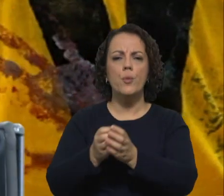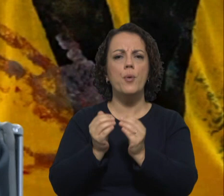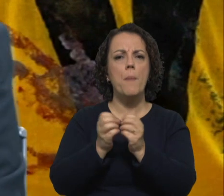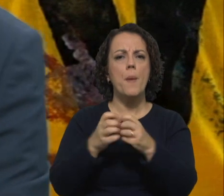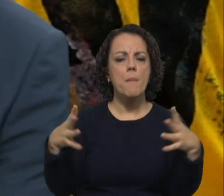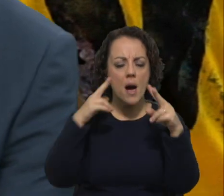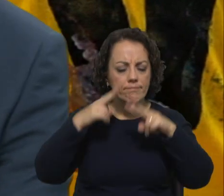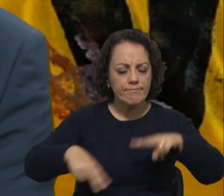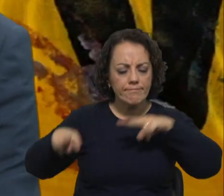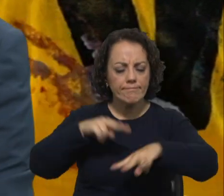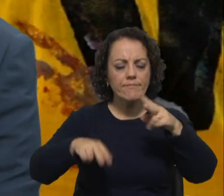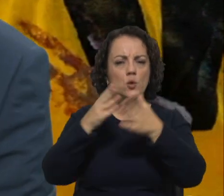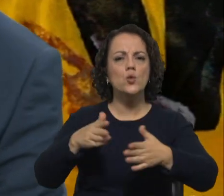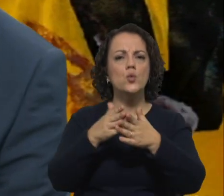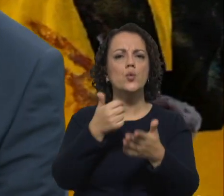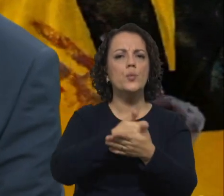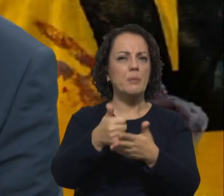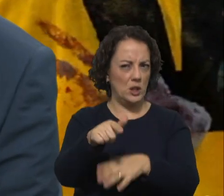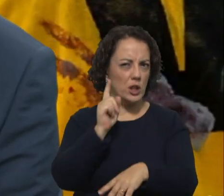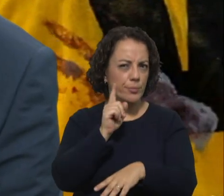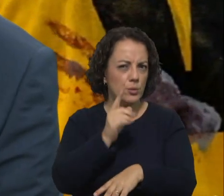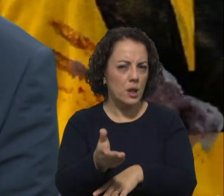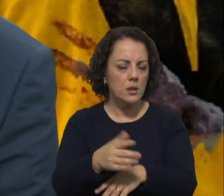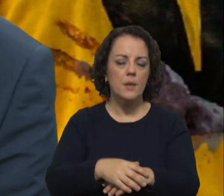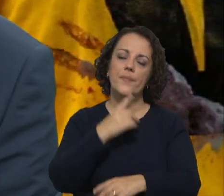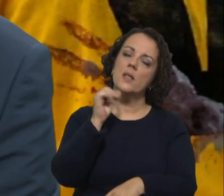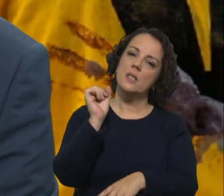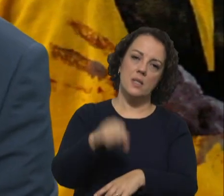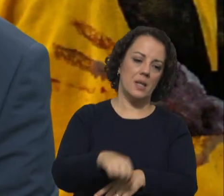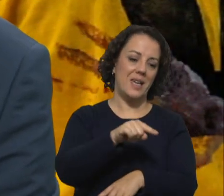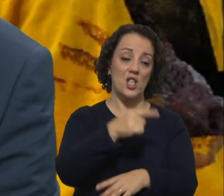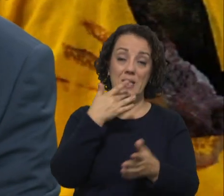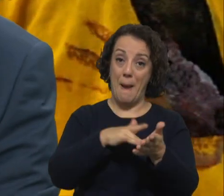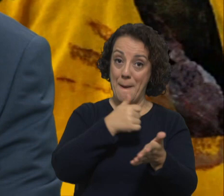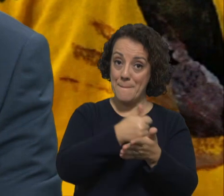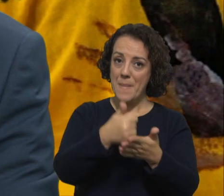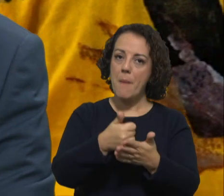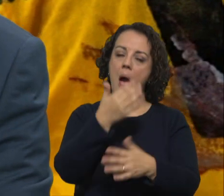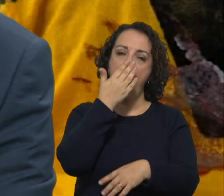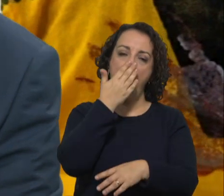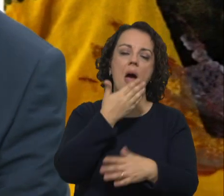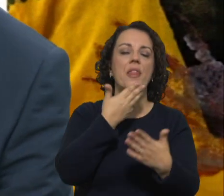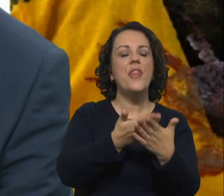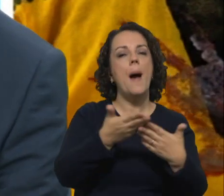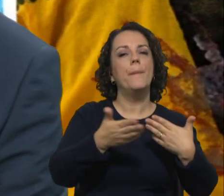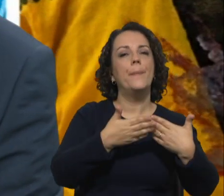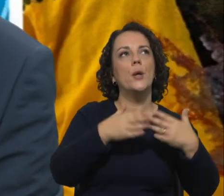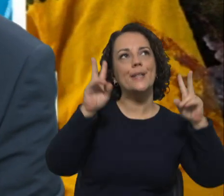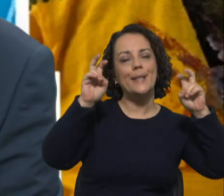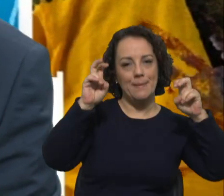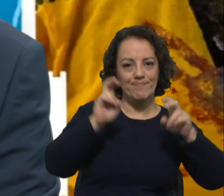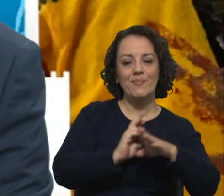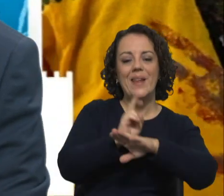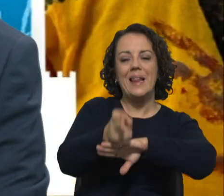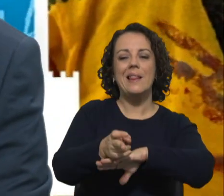espero que sim. Eu creio que a Bíblia pode ser uma ótima porta de entrada para o mundo religioso em geral. Às vezes as pessoas